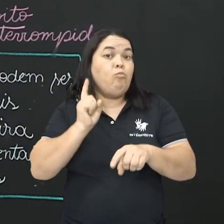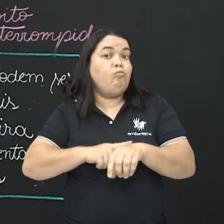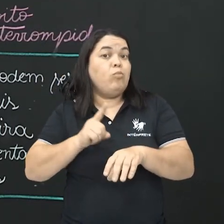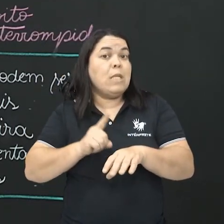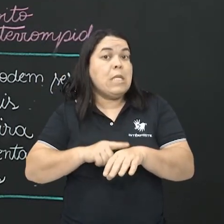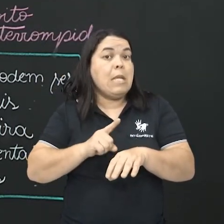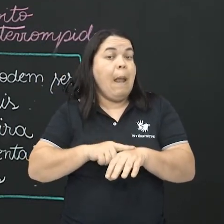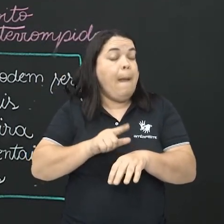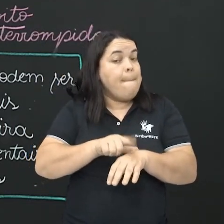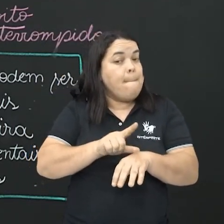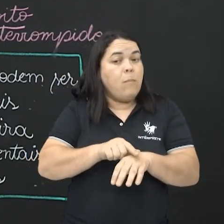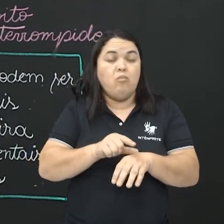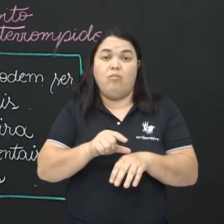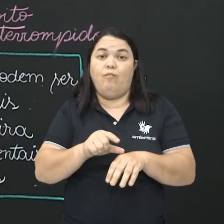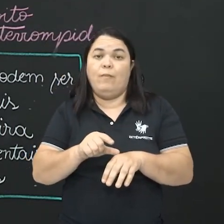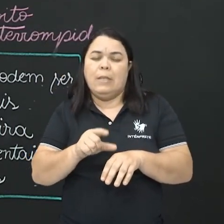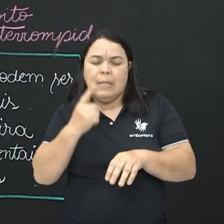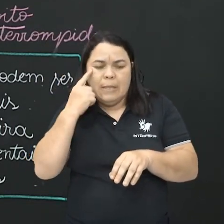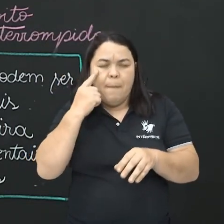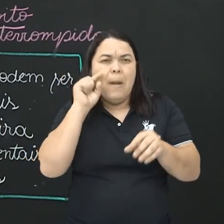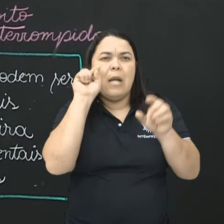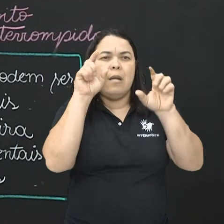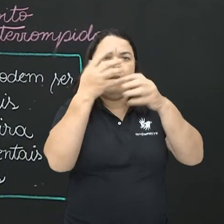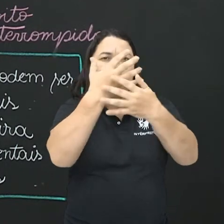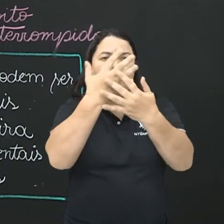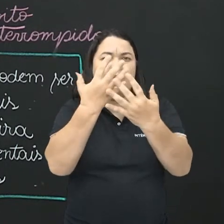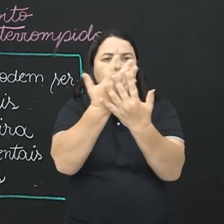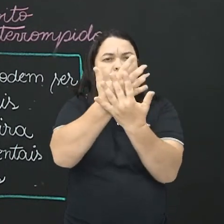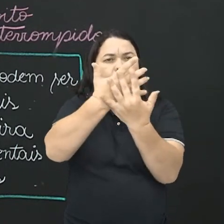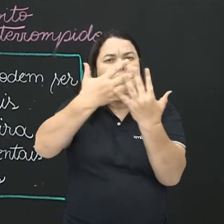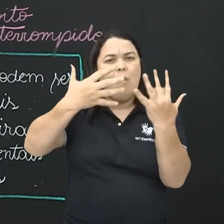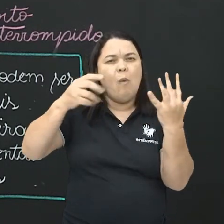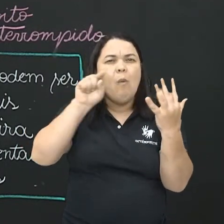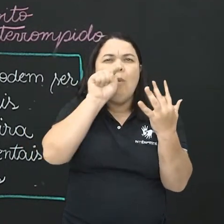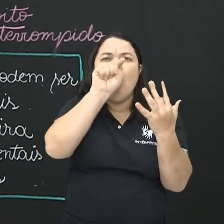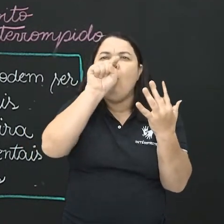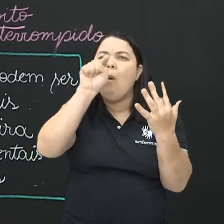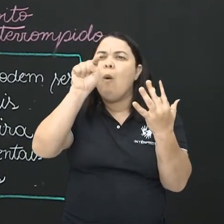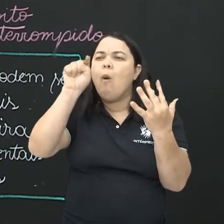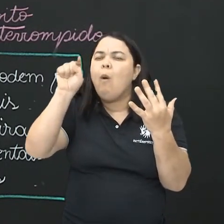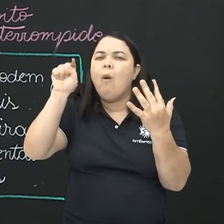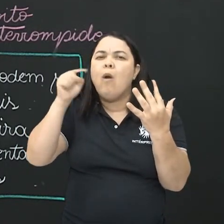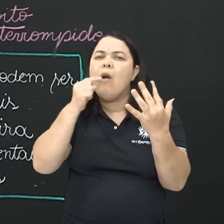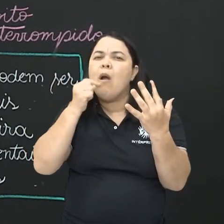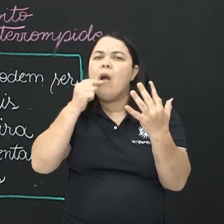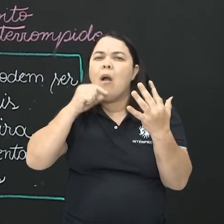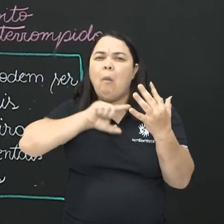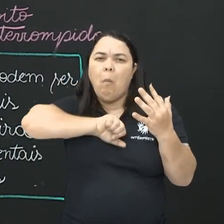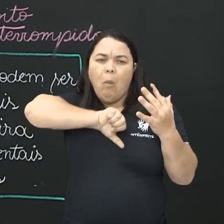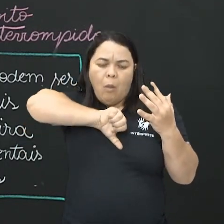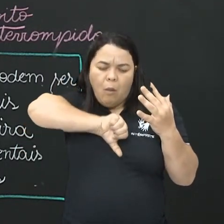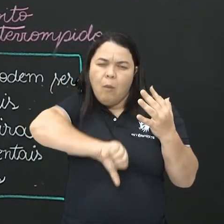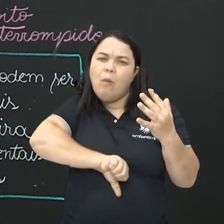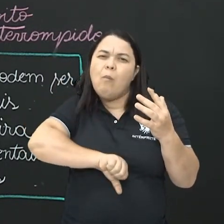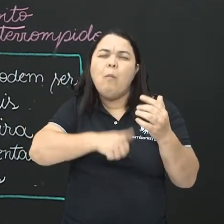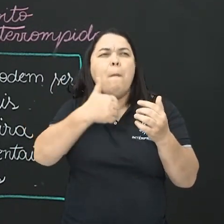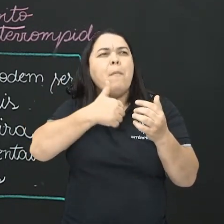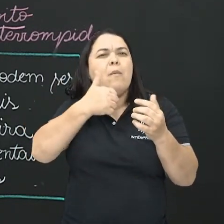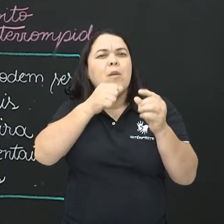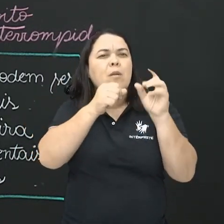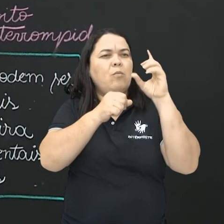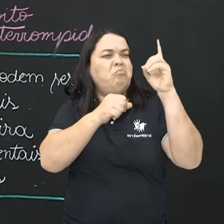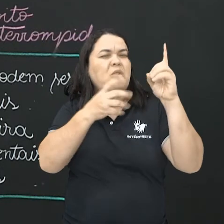vai marcando no calendário quando foi aí seu primeiro dia da menstruação. Então, o meu primeiro dia foi o